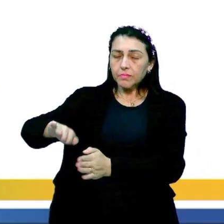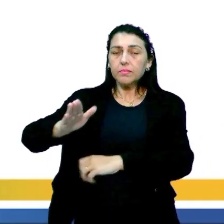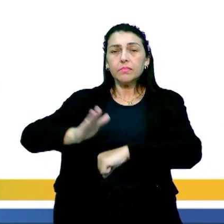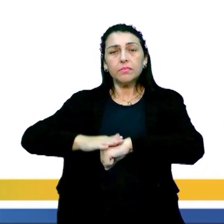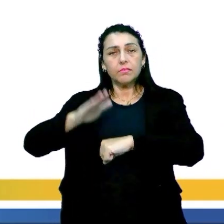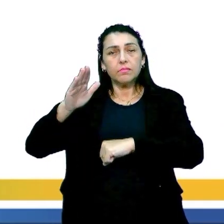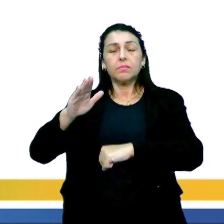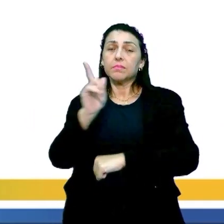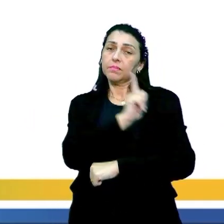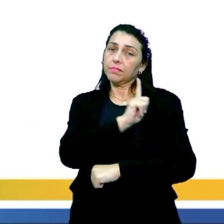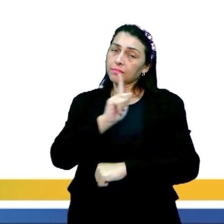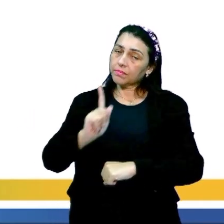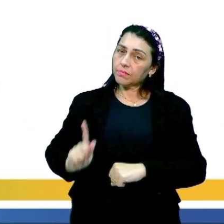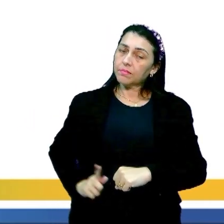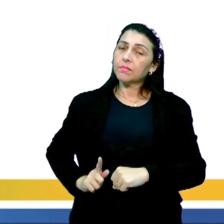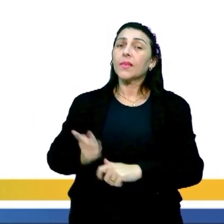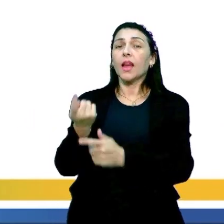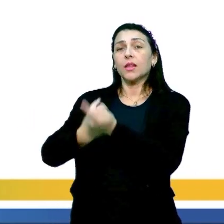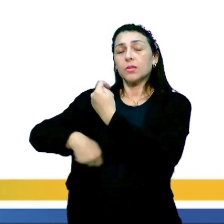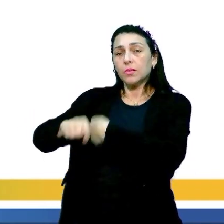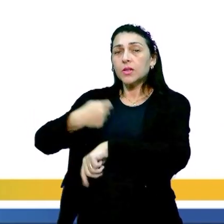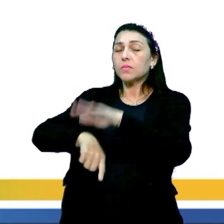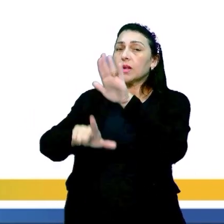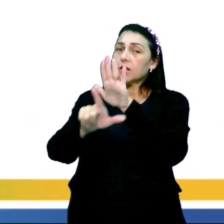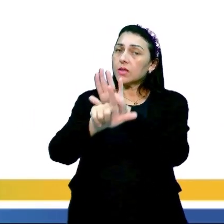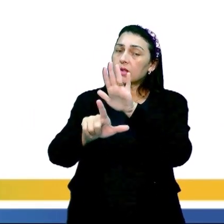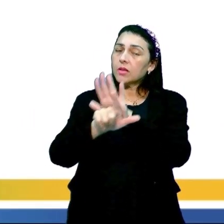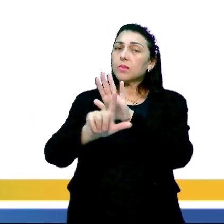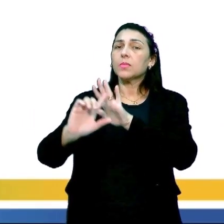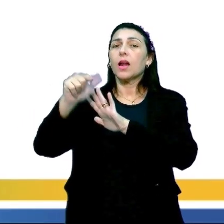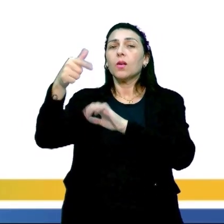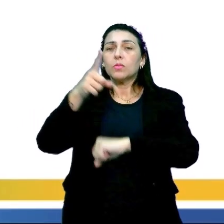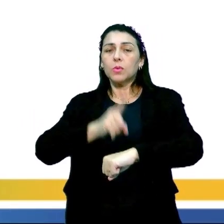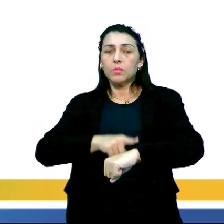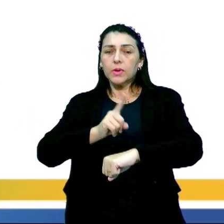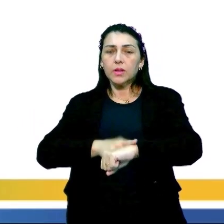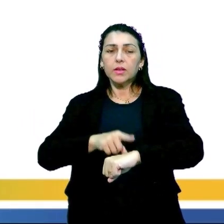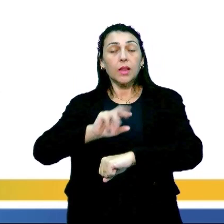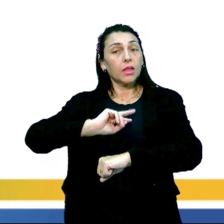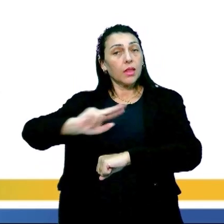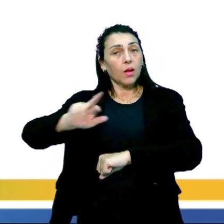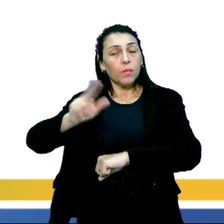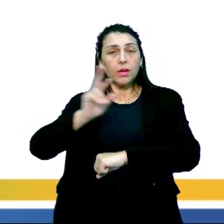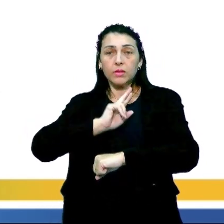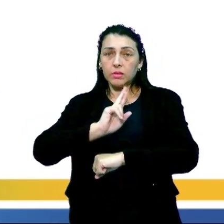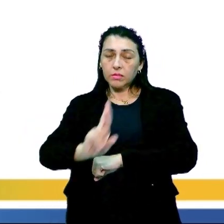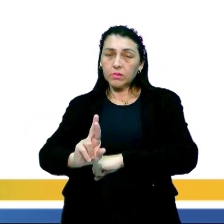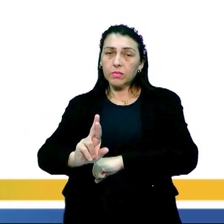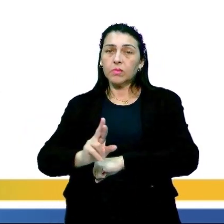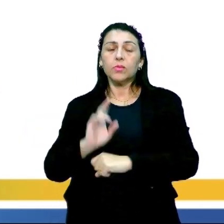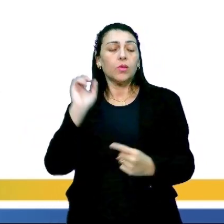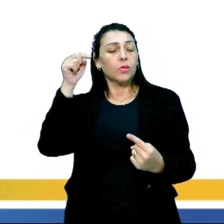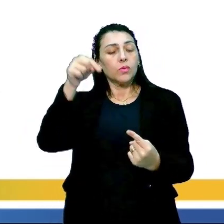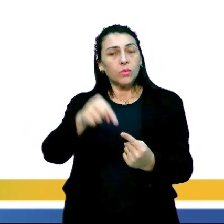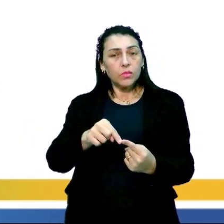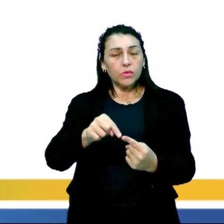mais de governo, mais legislativa para um outro momento. Não é esse